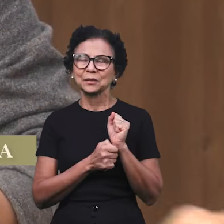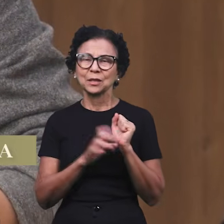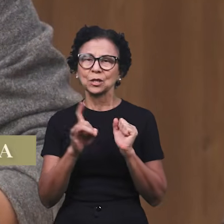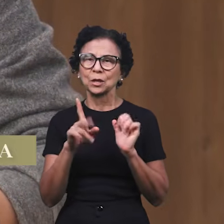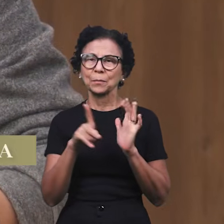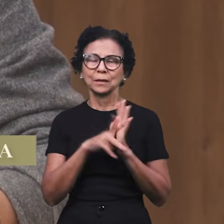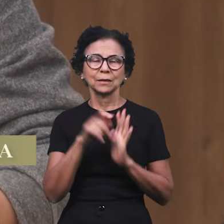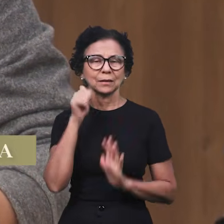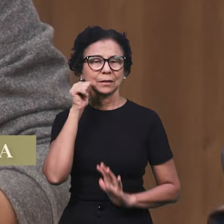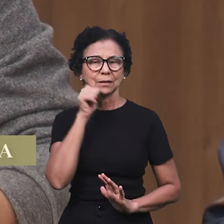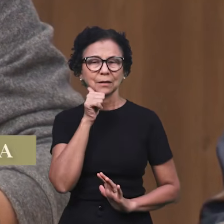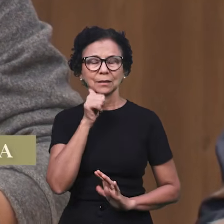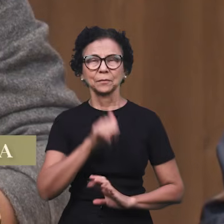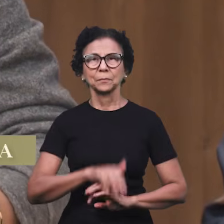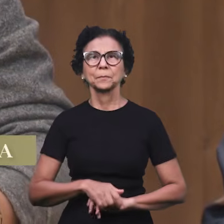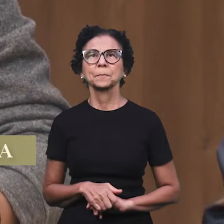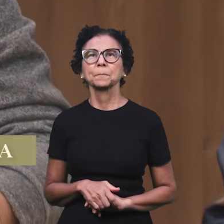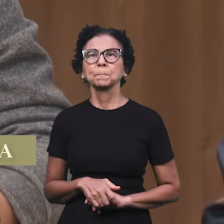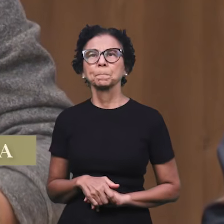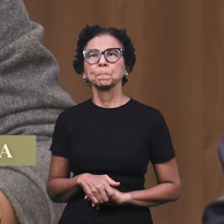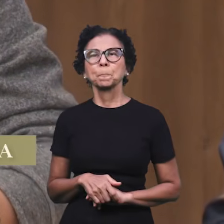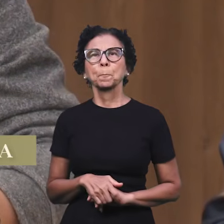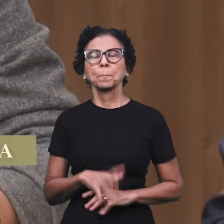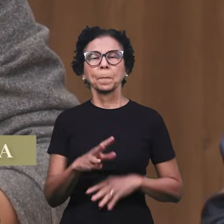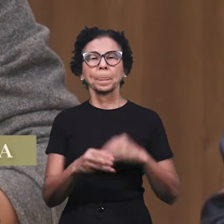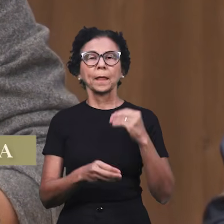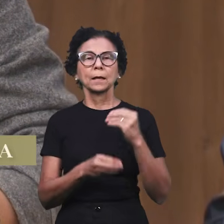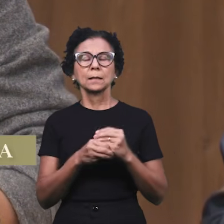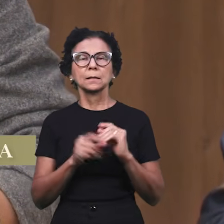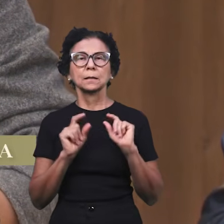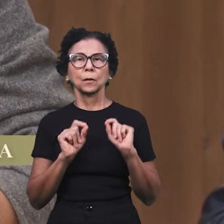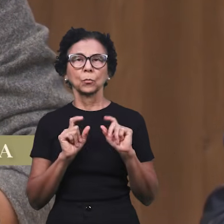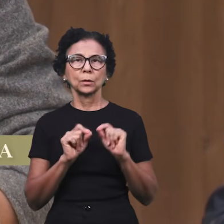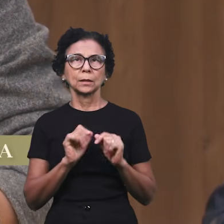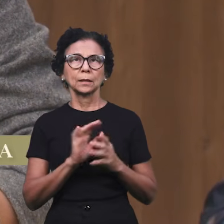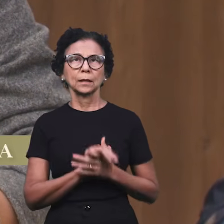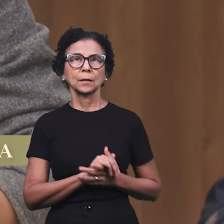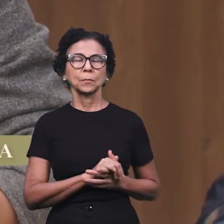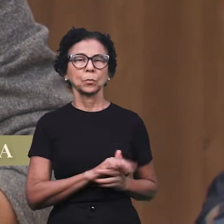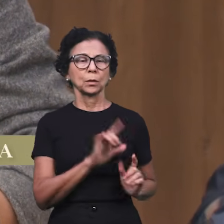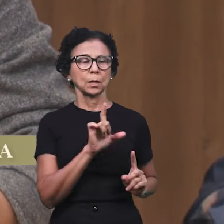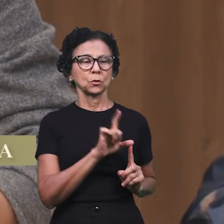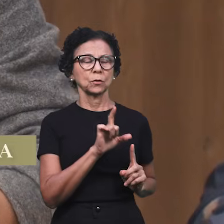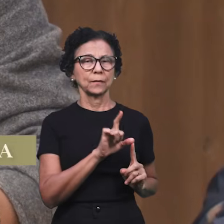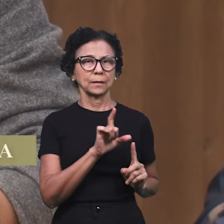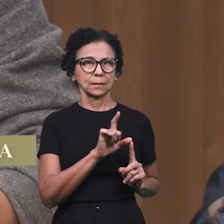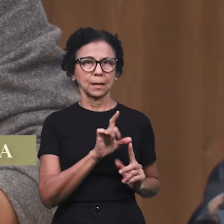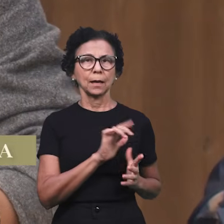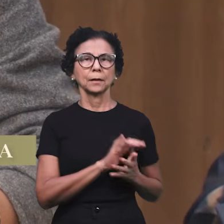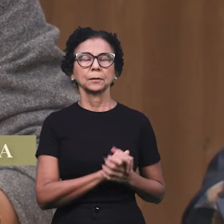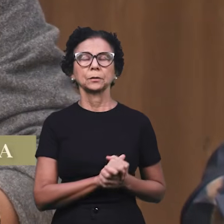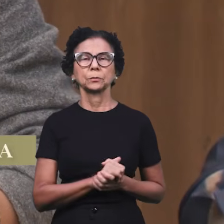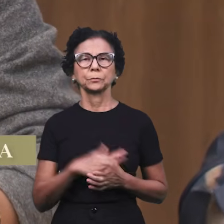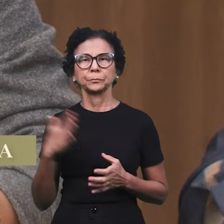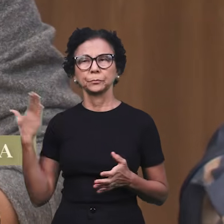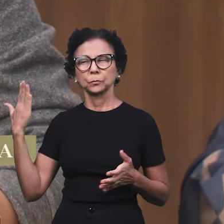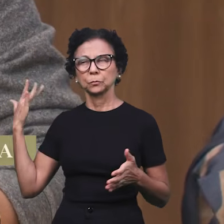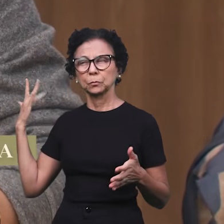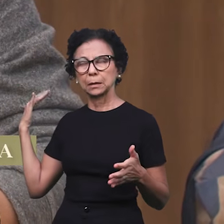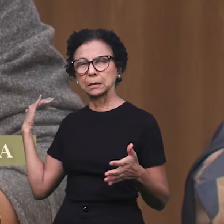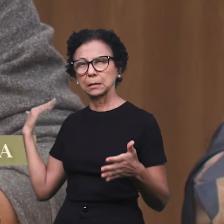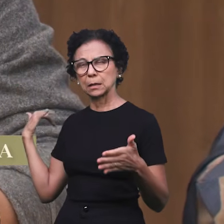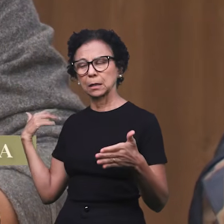fazer uma colocação aqui, porque o opositor das nossas almas, ao longo dos últimos séculos, principalmente por meio